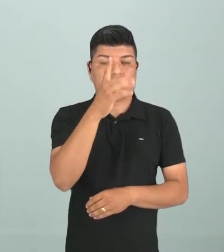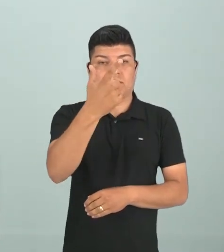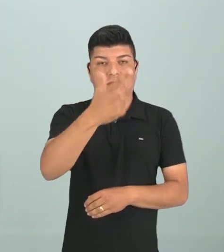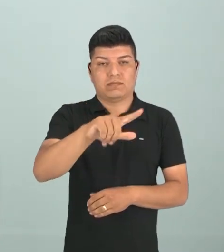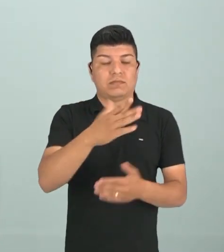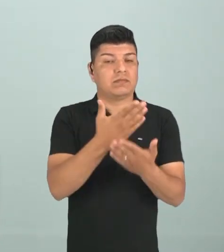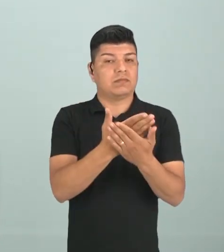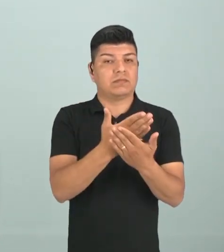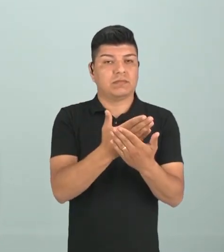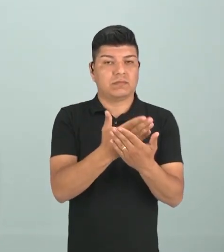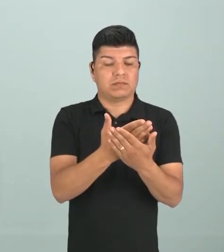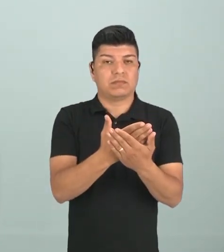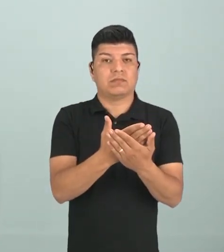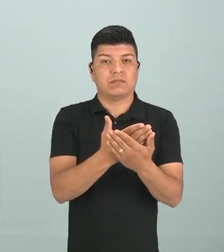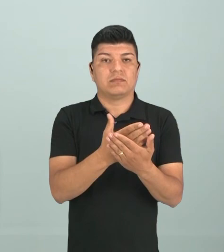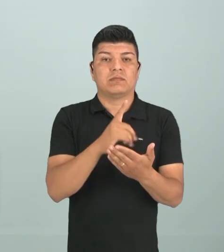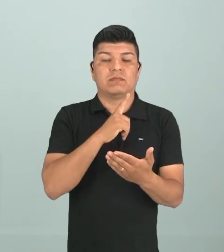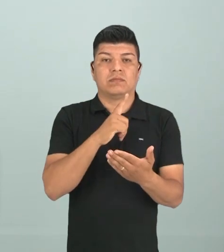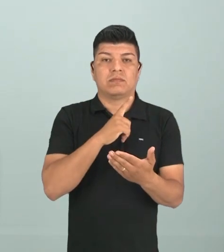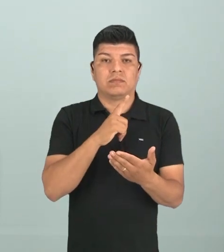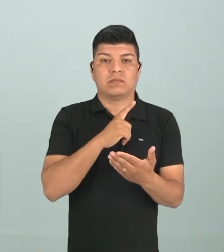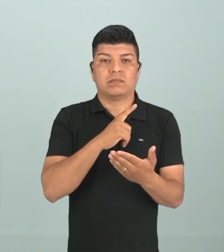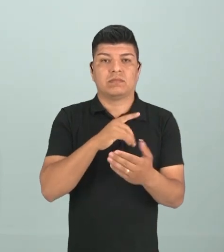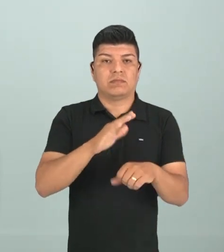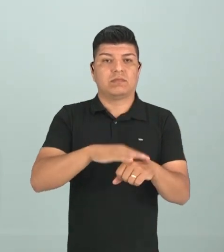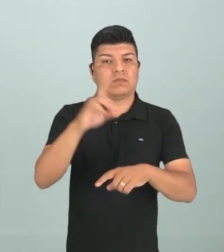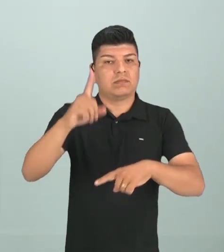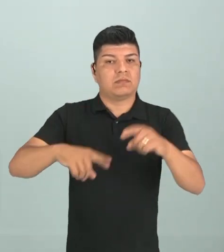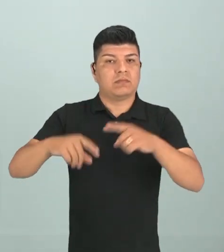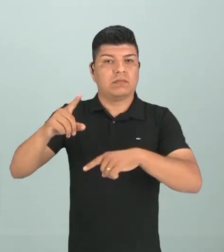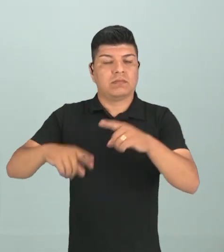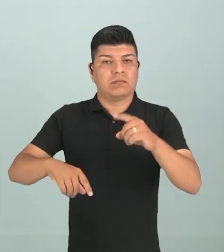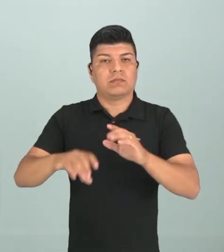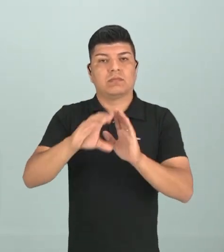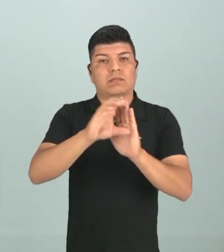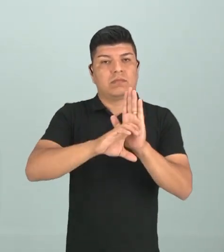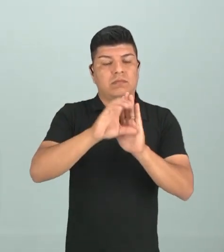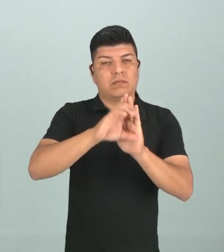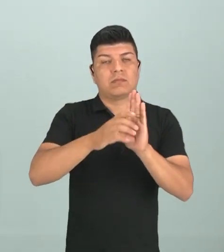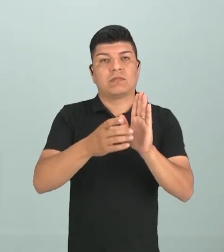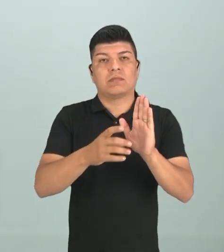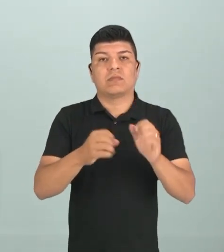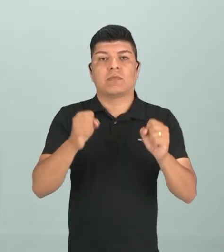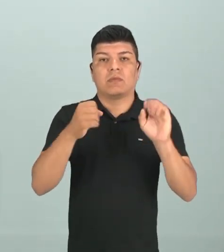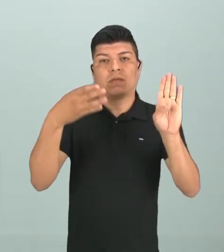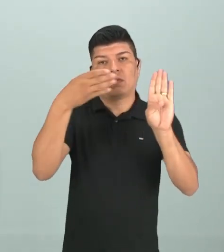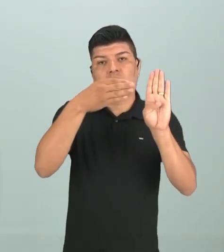novamente essa aula e quiserem ter acesso a mais materiais sobre esse conteúdo, vocês podem acessar a